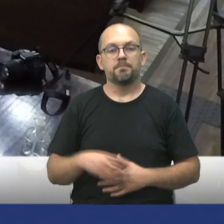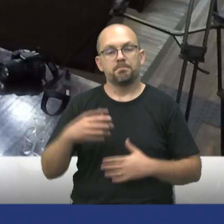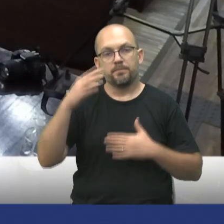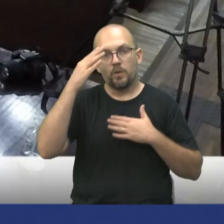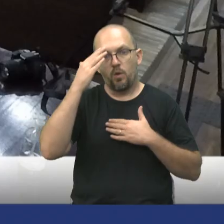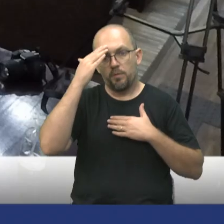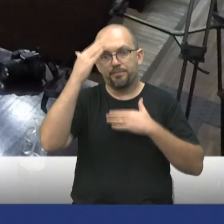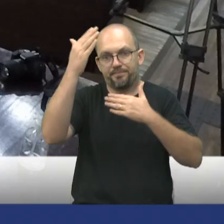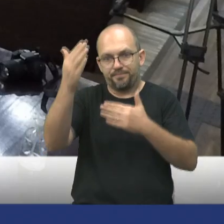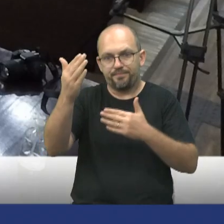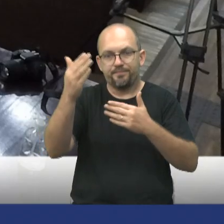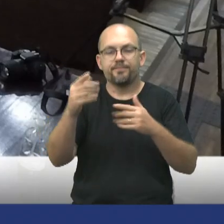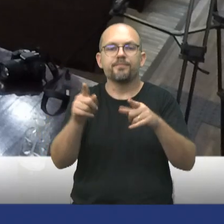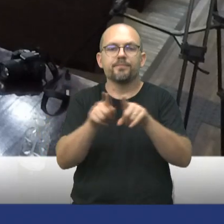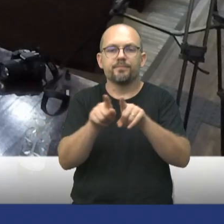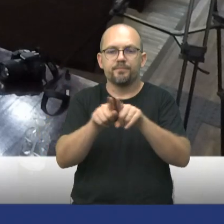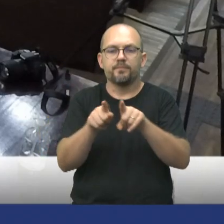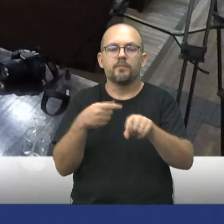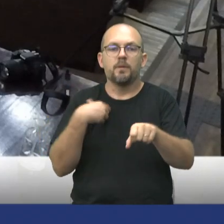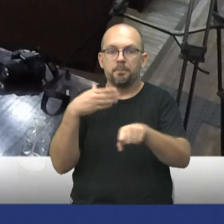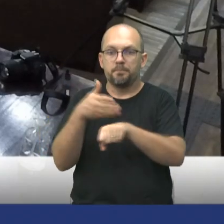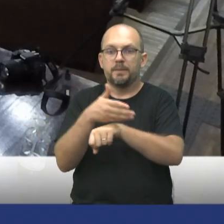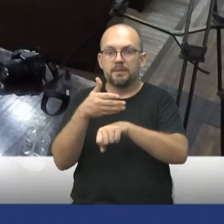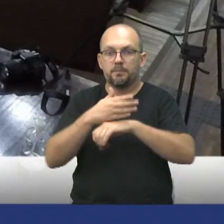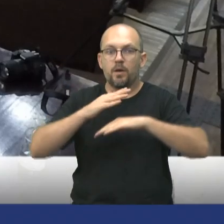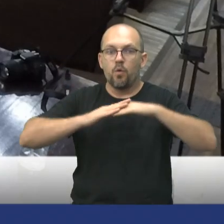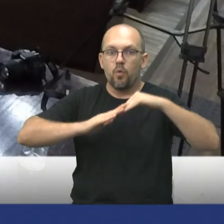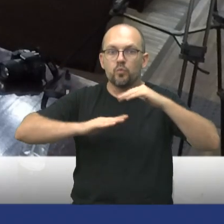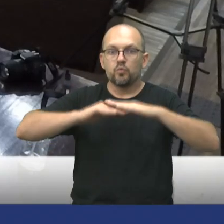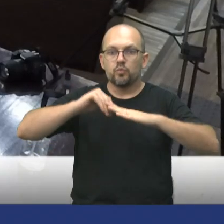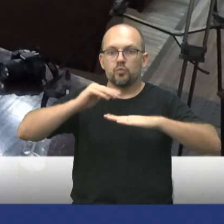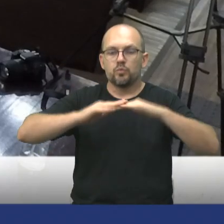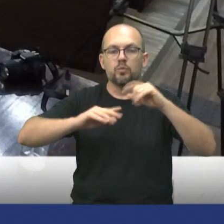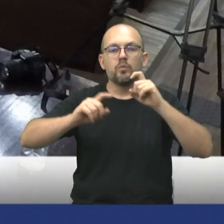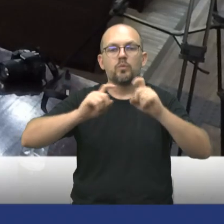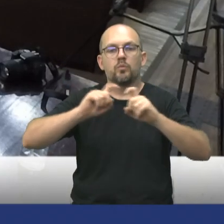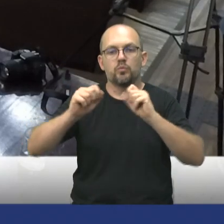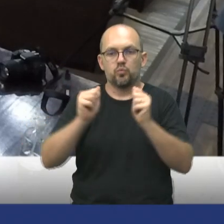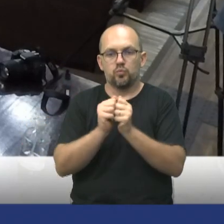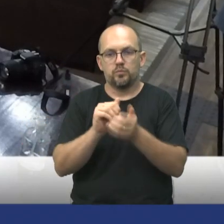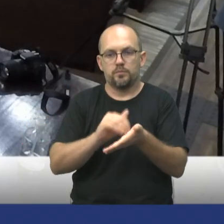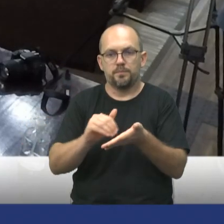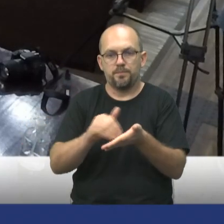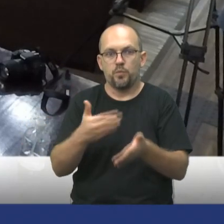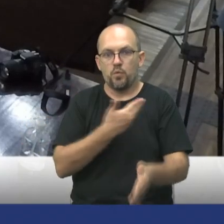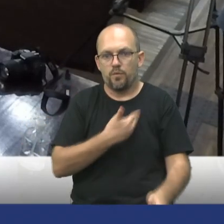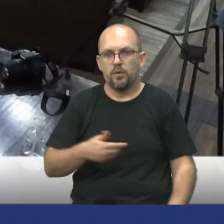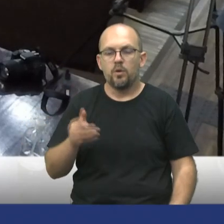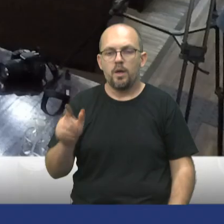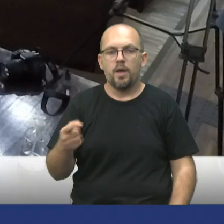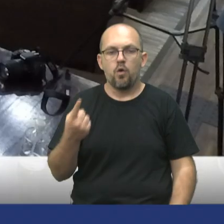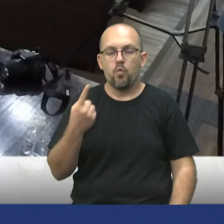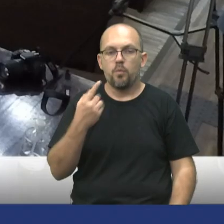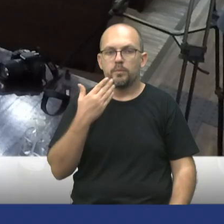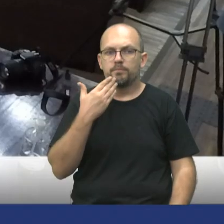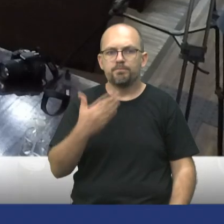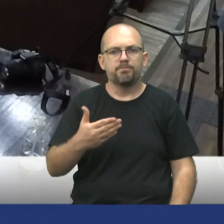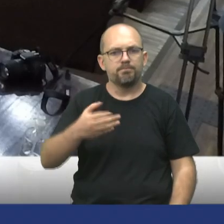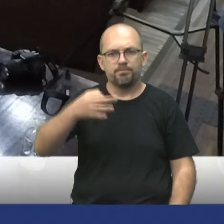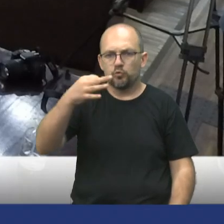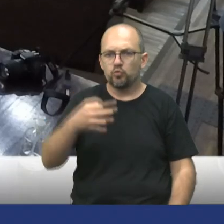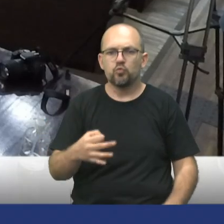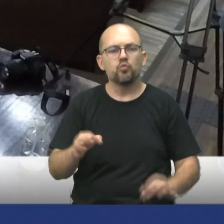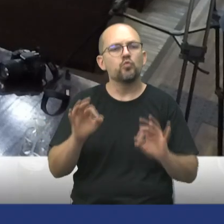Agradeço e também participei dessa construção, da reunião com o secretário de governo. É uma reivindicação mais do que justa.